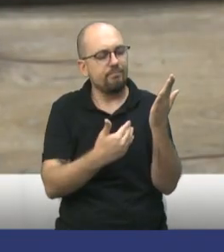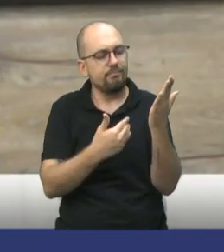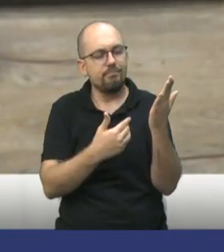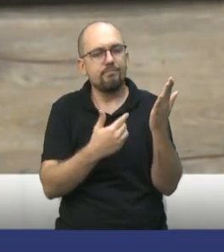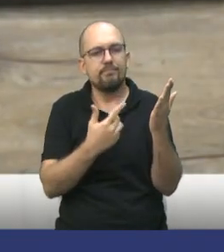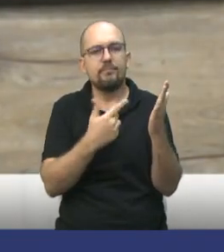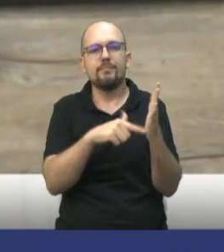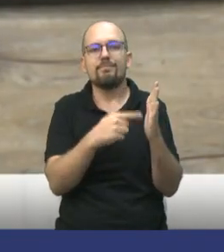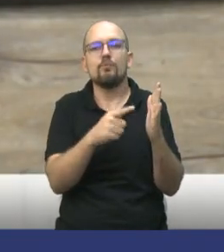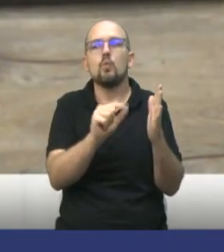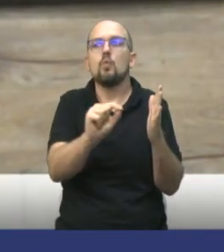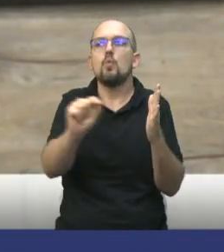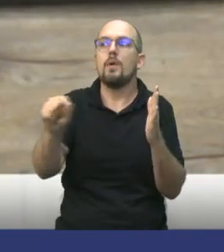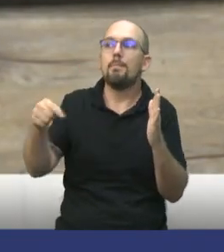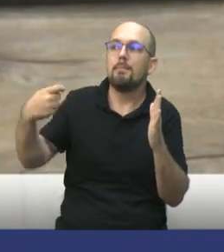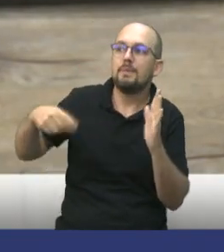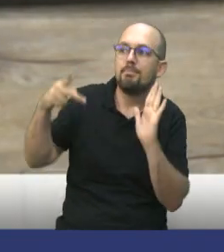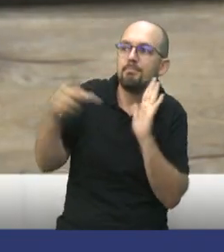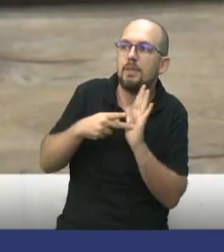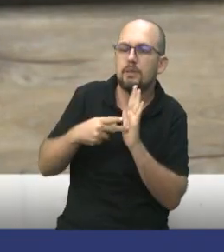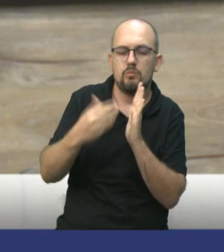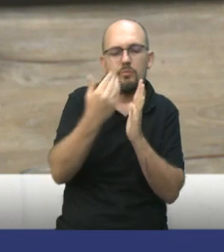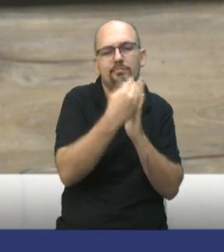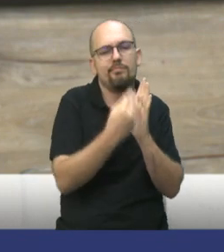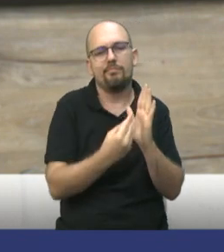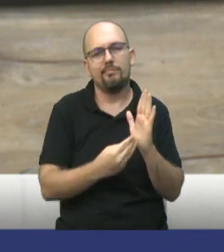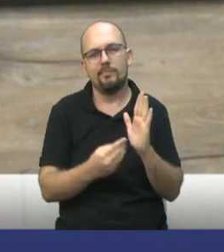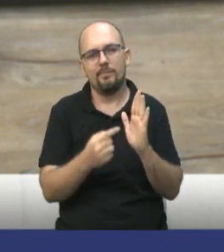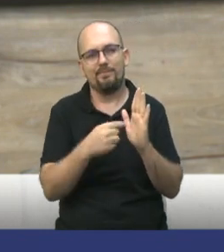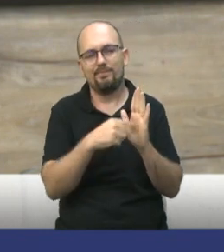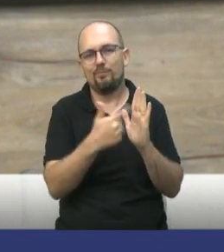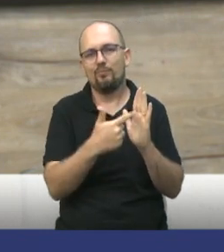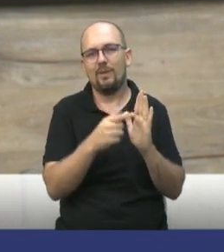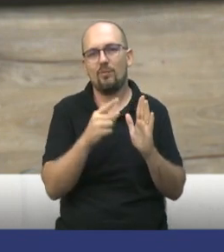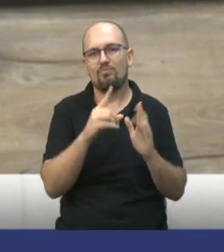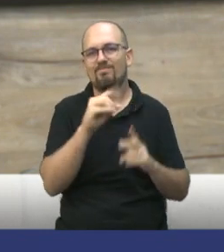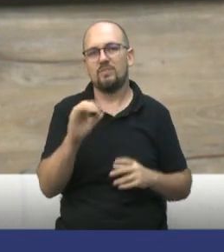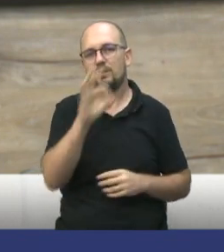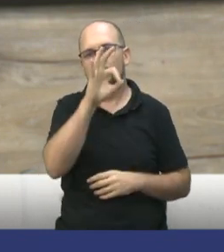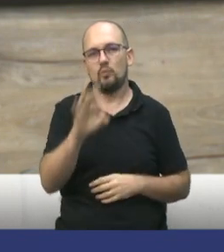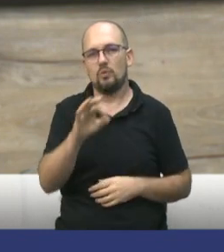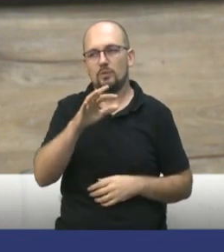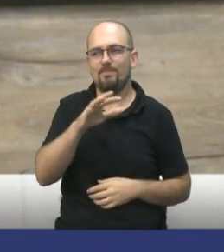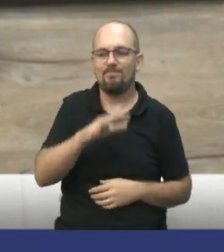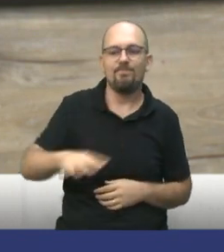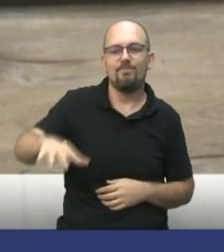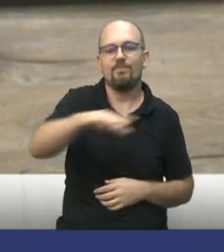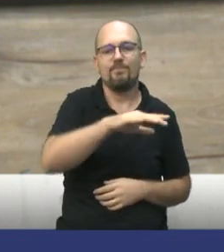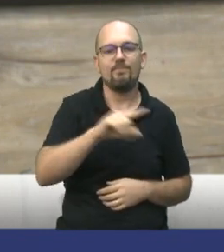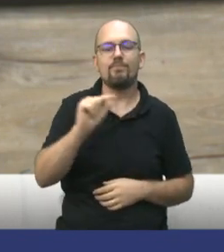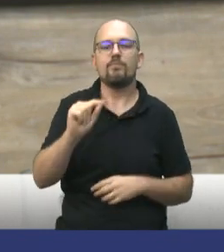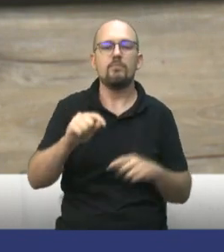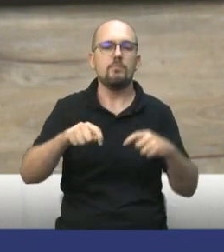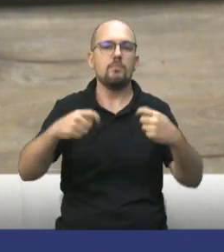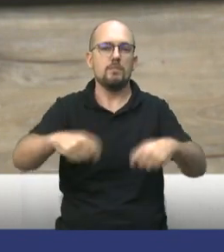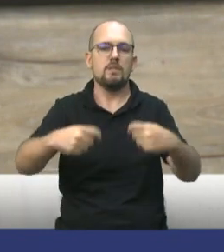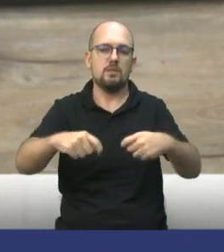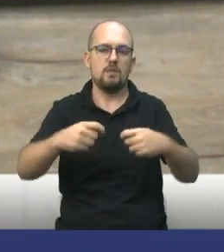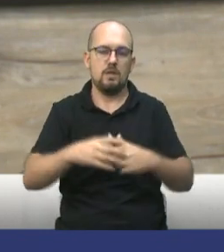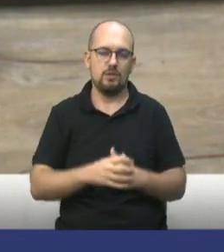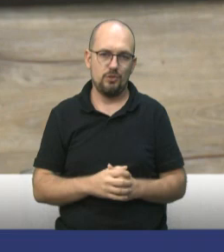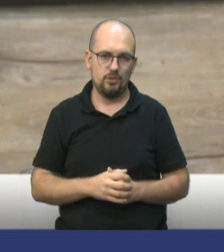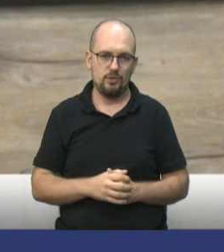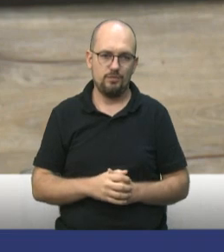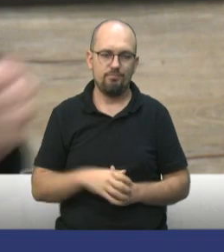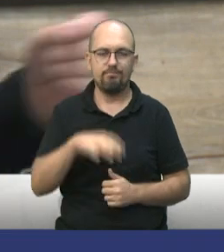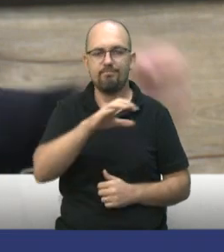exatamente as demandas, ou não refletem a totalidade daquilo que é a necessidade de